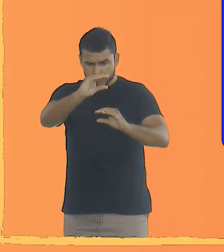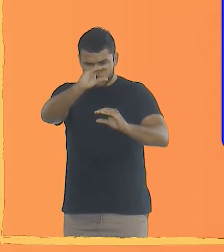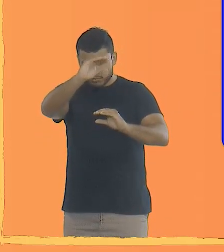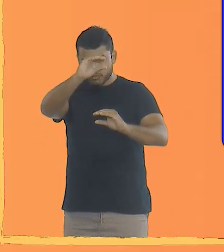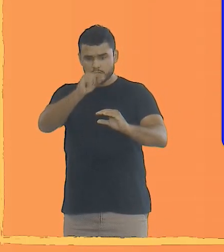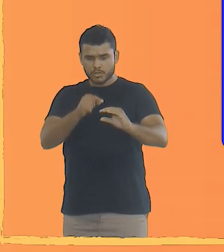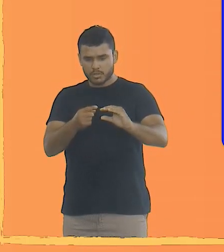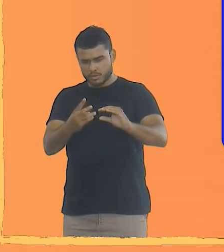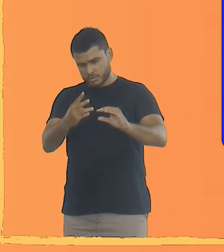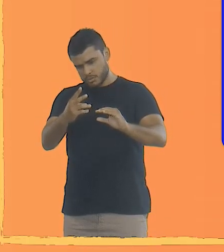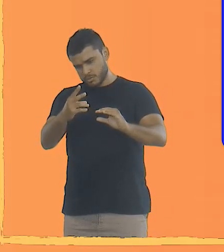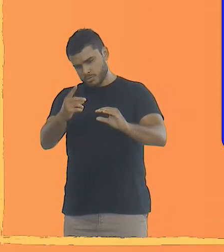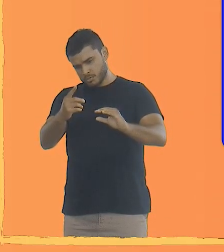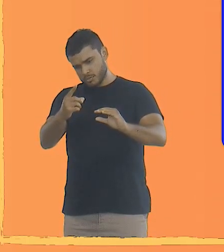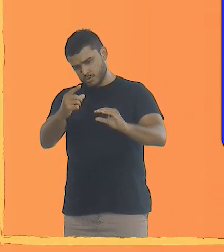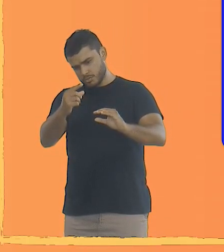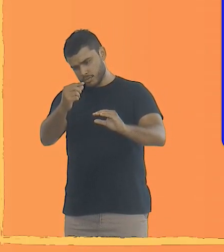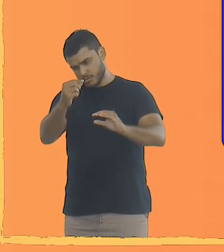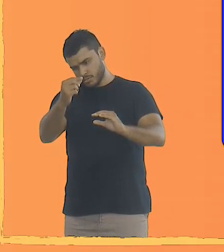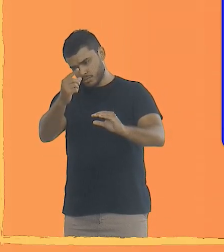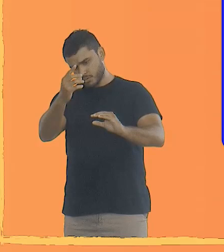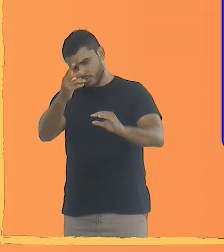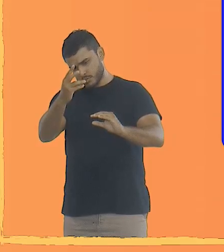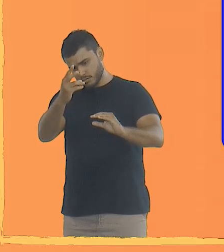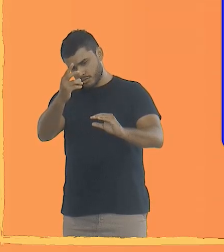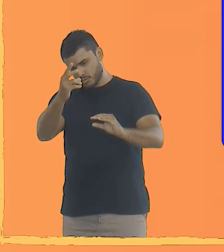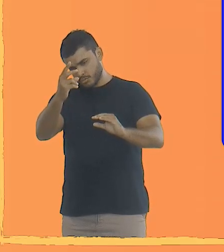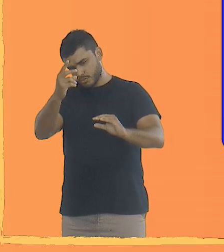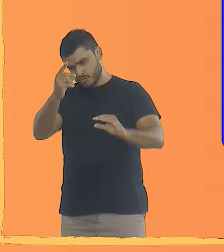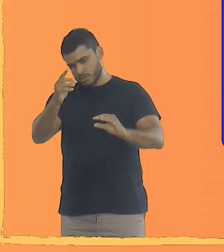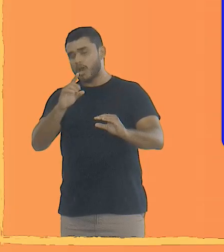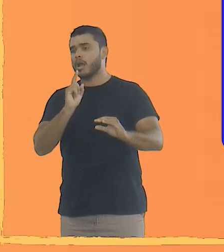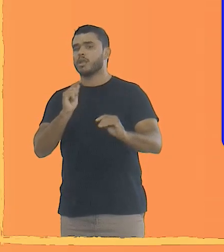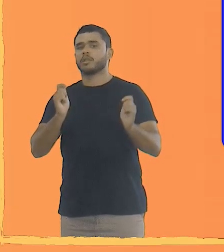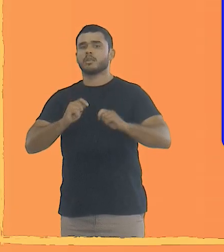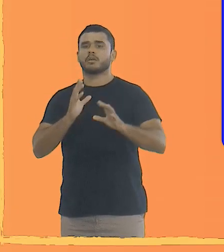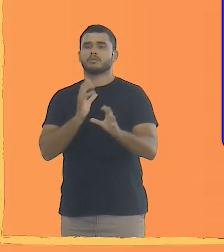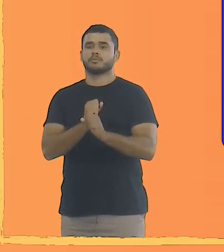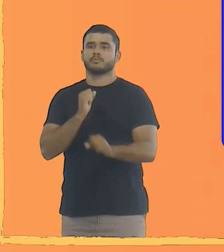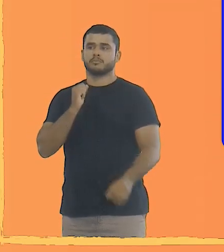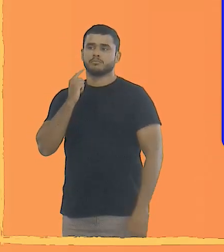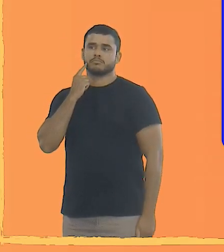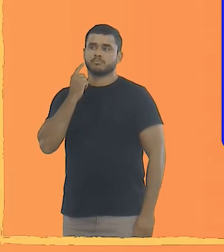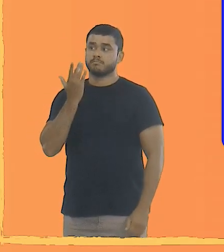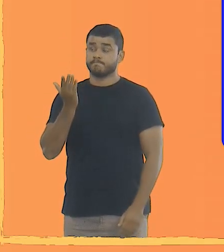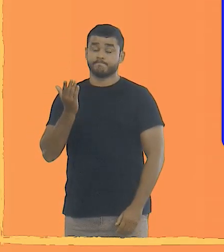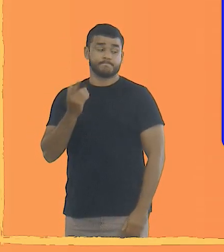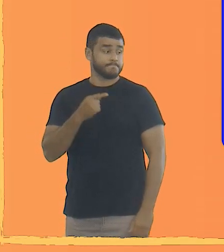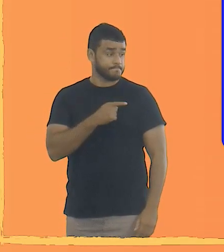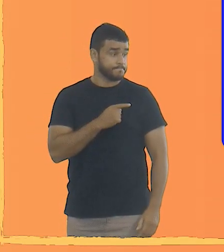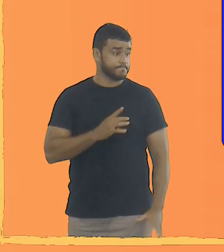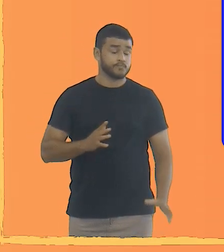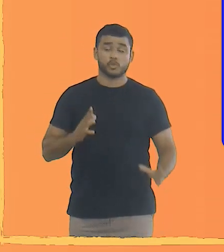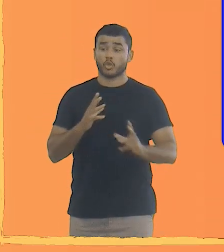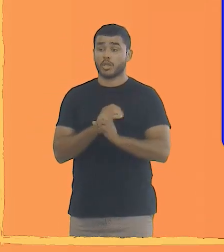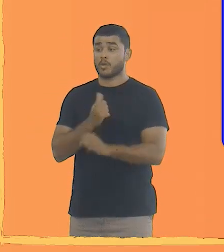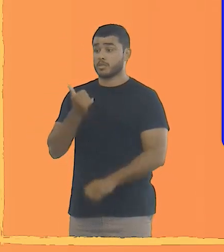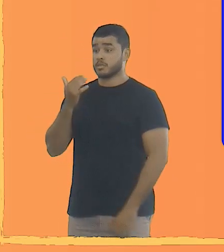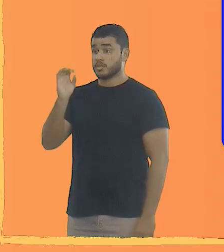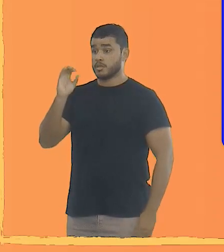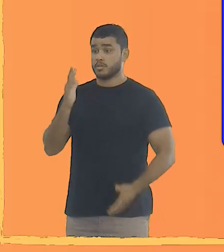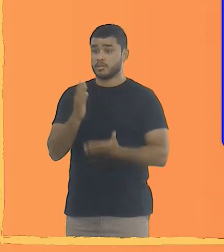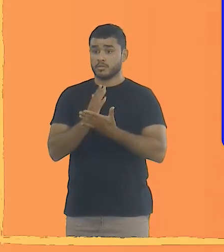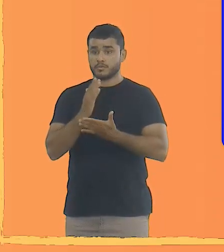a partir dessa visualização a gente ter a possibilidade de efetuar a contagem. Então nessa pilha aí, existem exatamente 10 livros. Como é que a